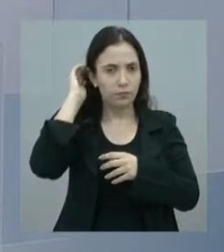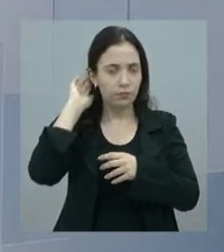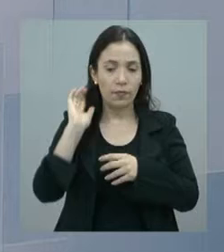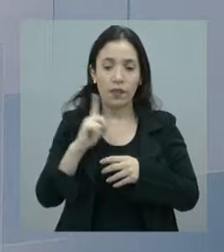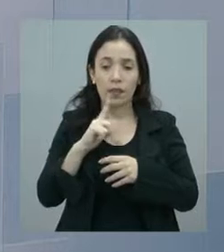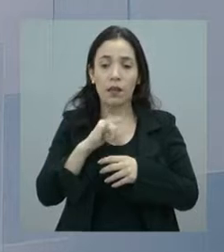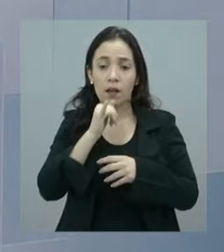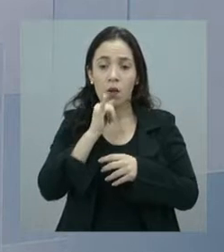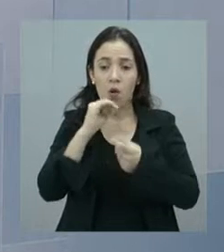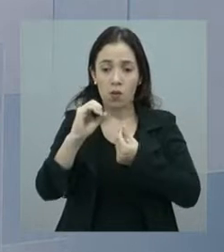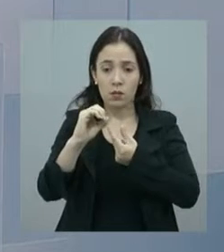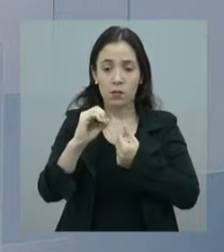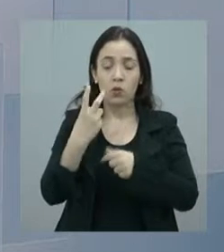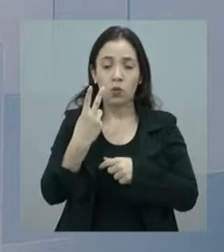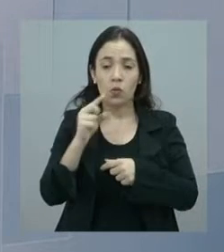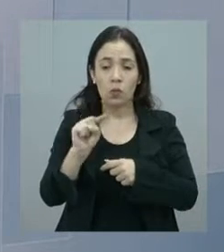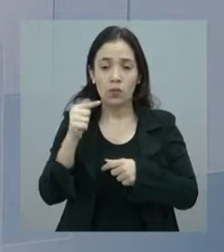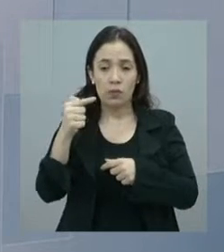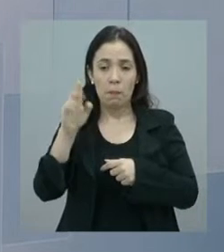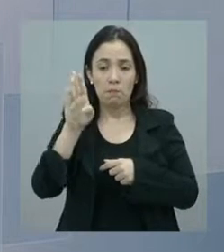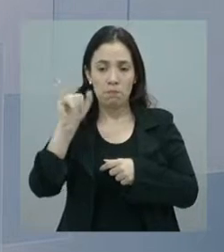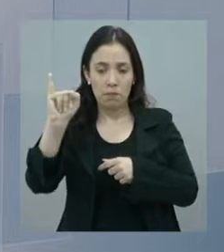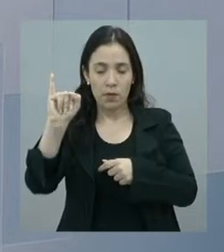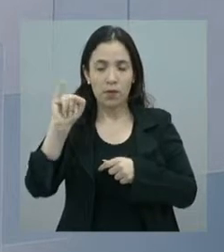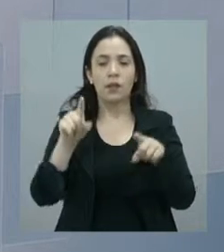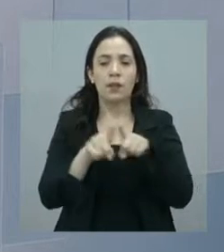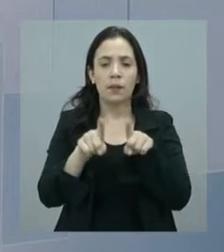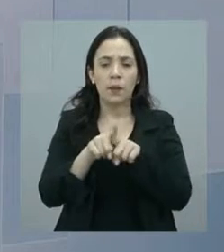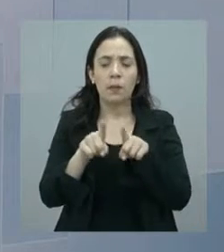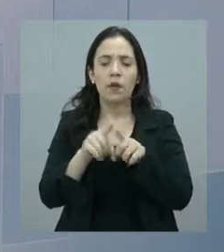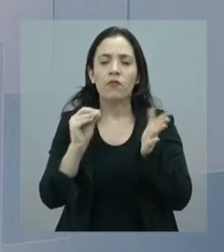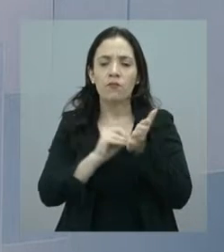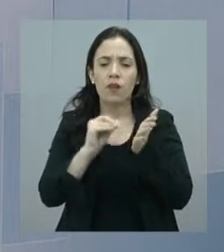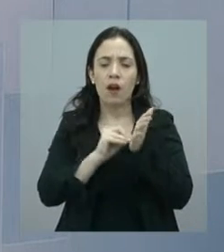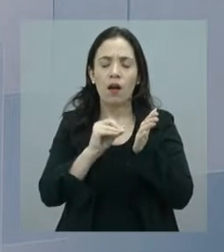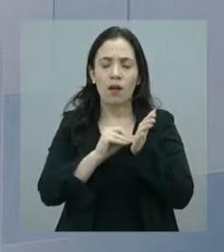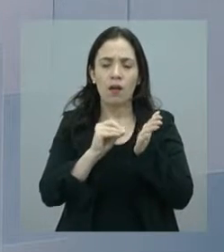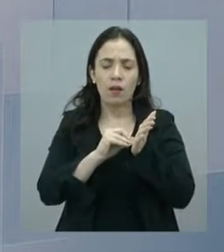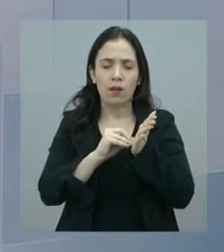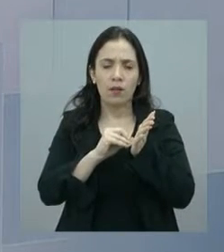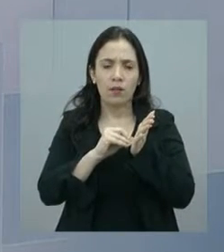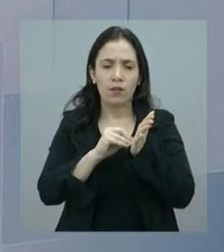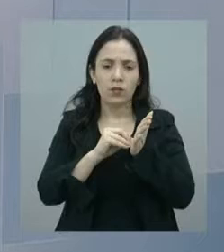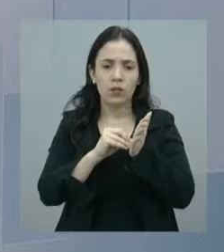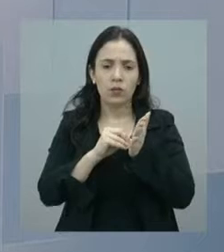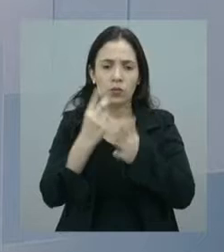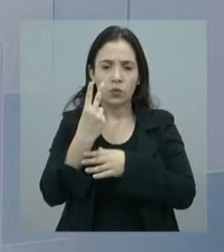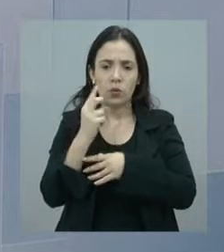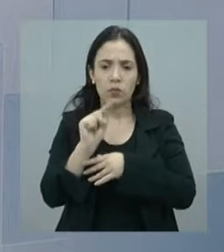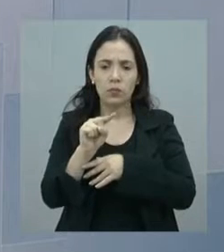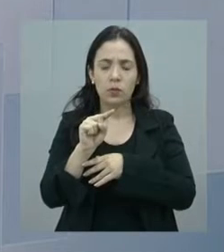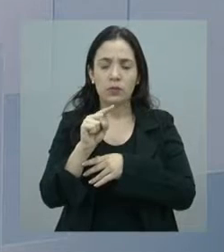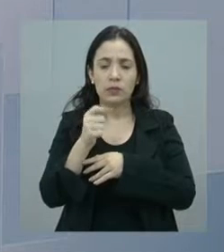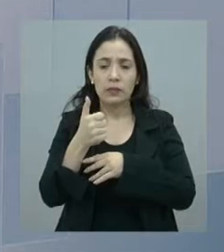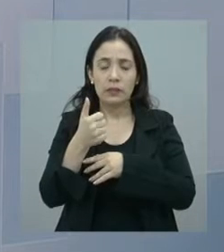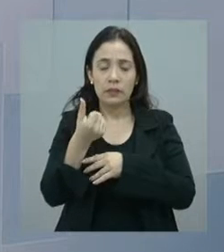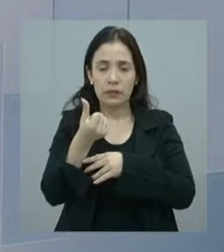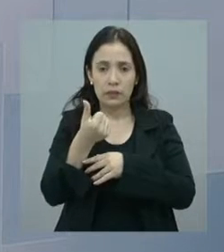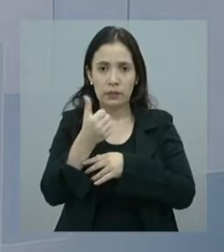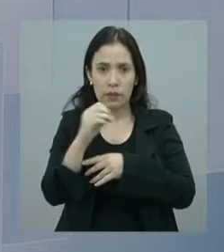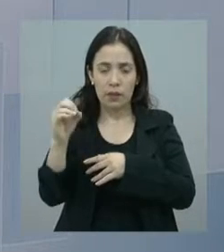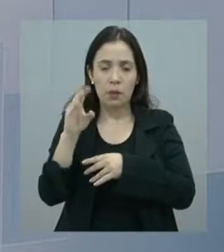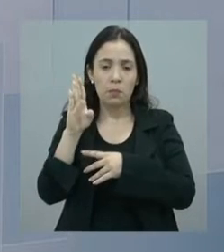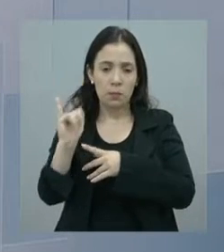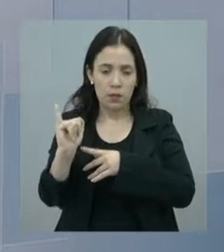orçamento de 2,7 bi, e a previsão com os restos a pagar, que seria preciso ainda mais uns 2,100 bi para